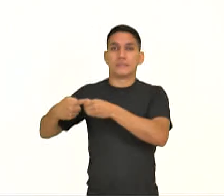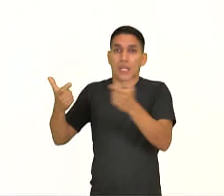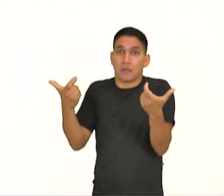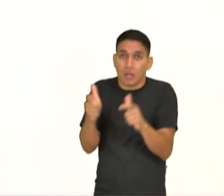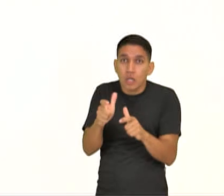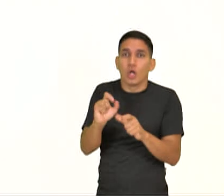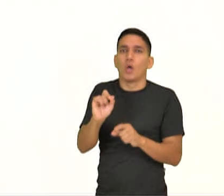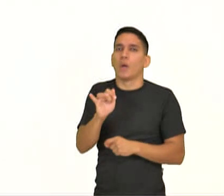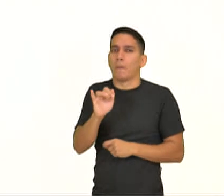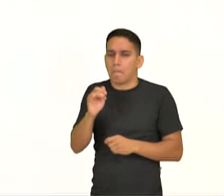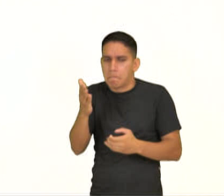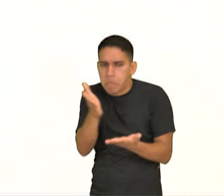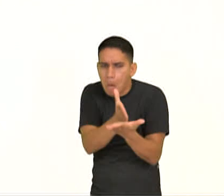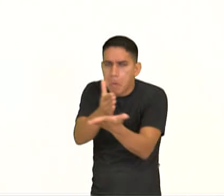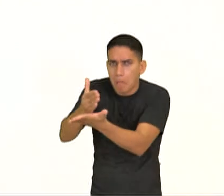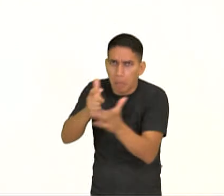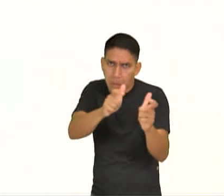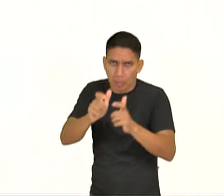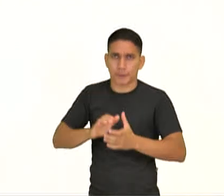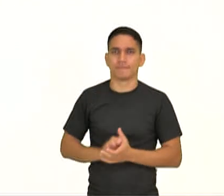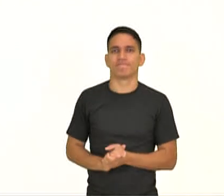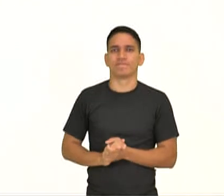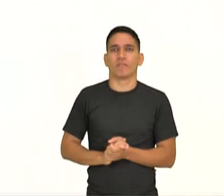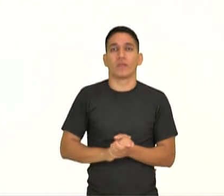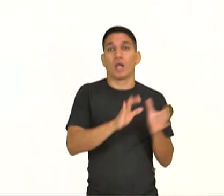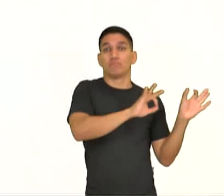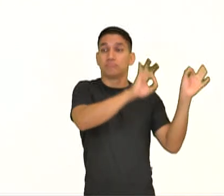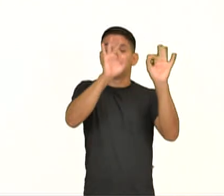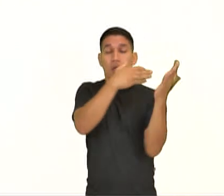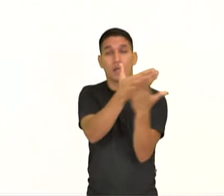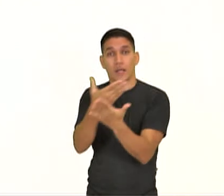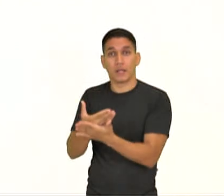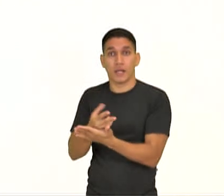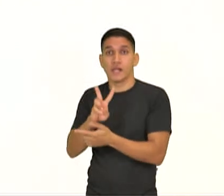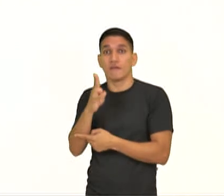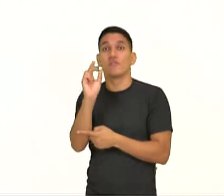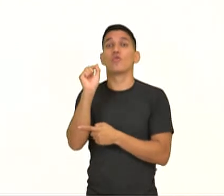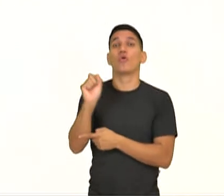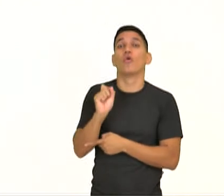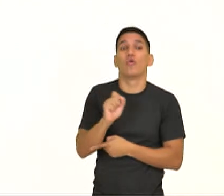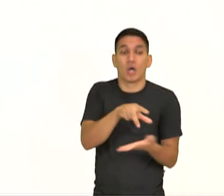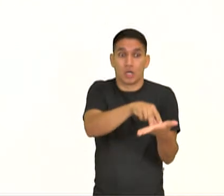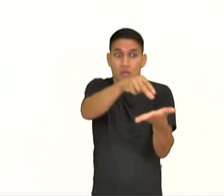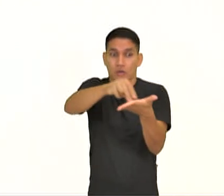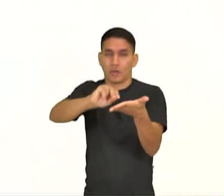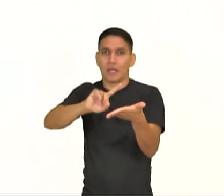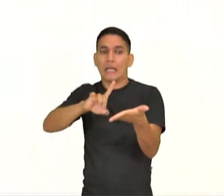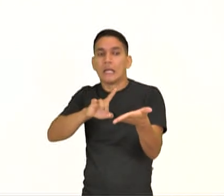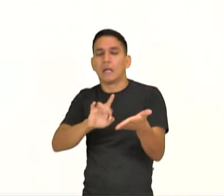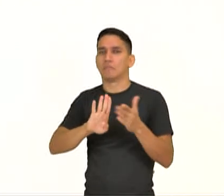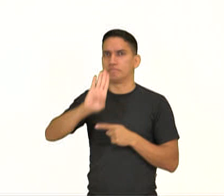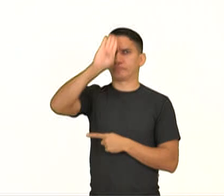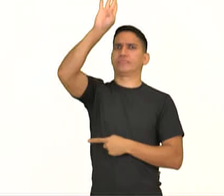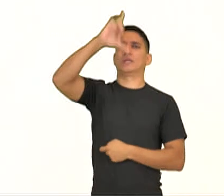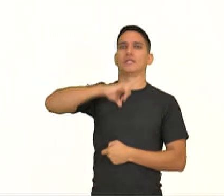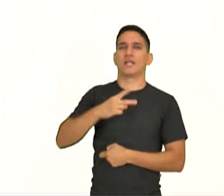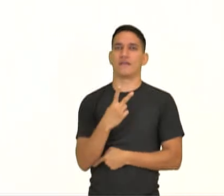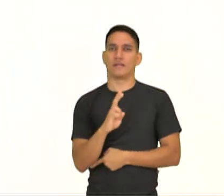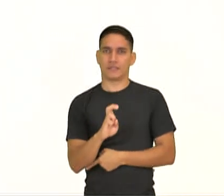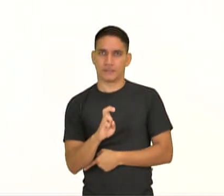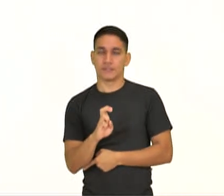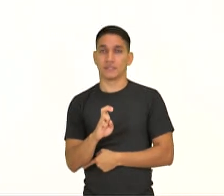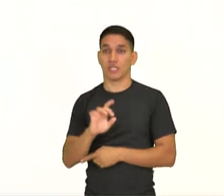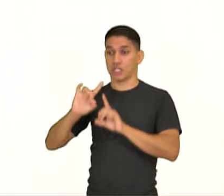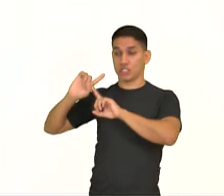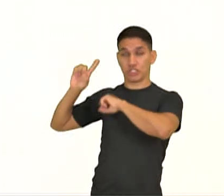menores como entrepostos. Estudamos que o reino de Cuxi se destacou com a 25ª dinastia, chamados faraós